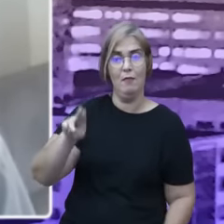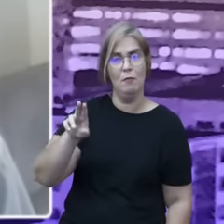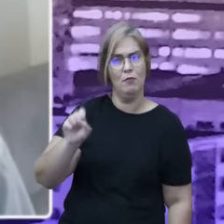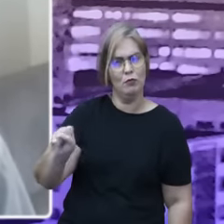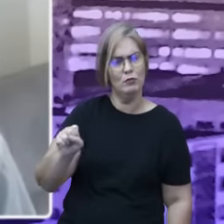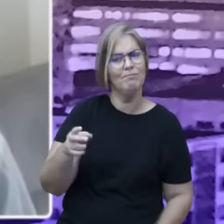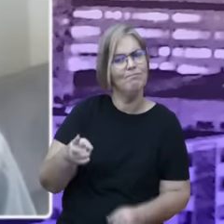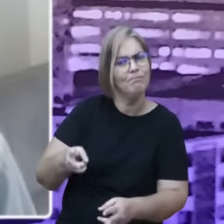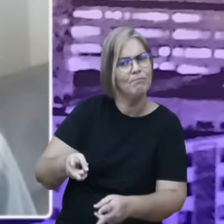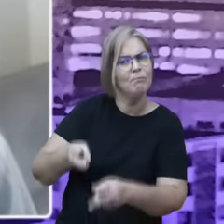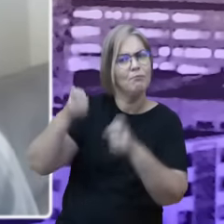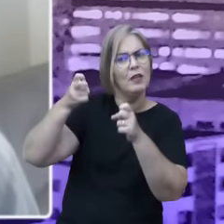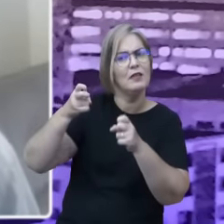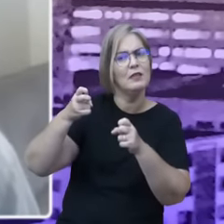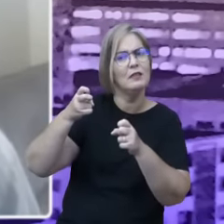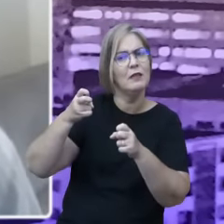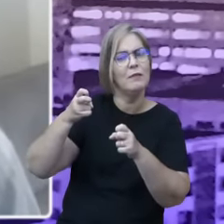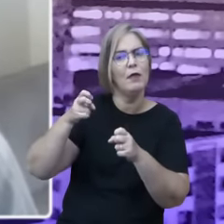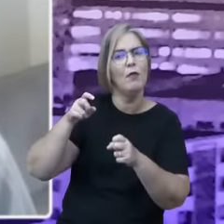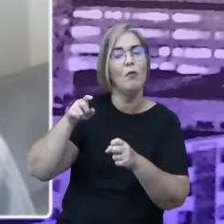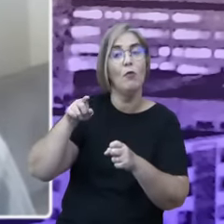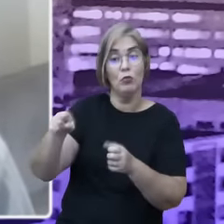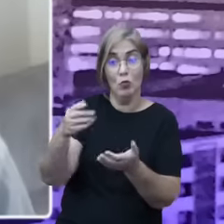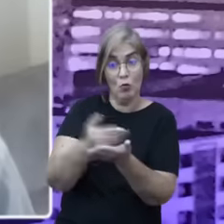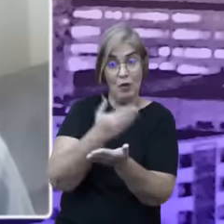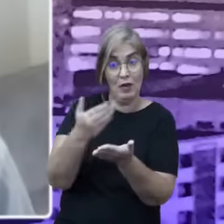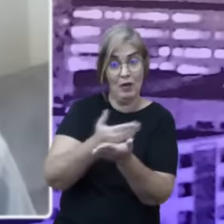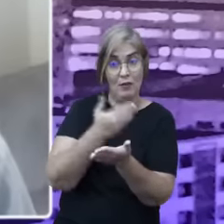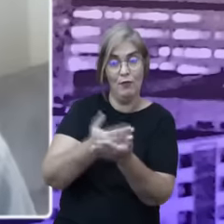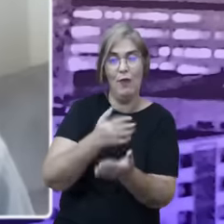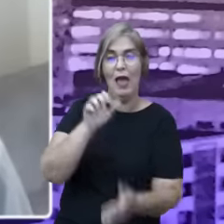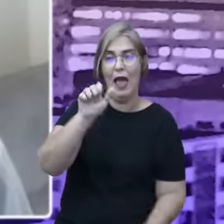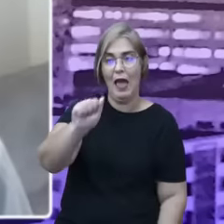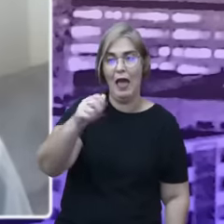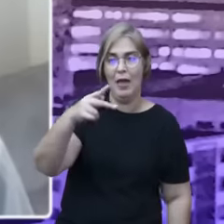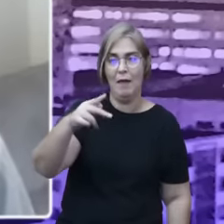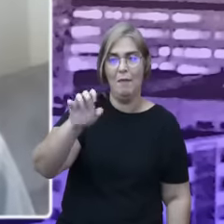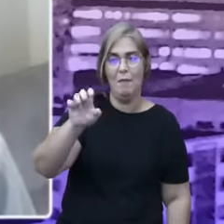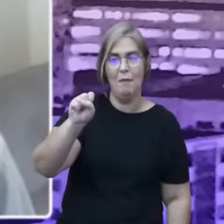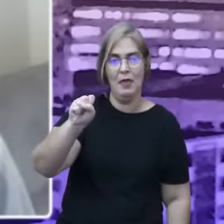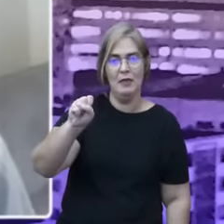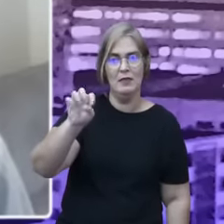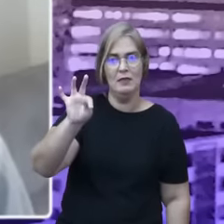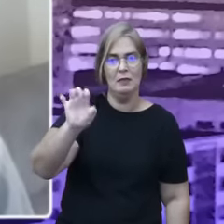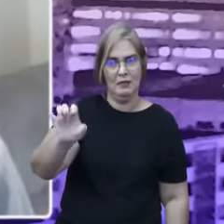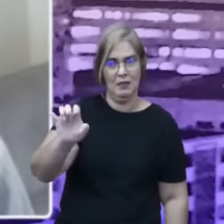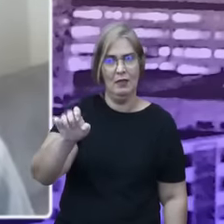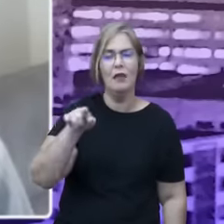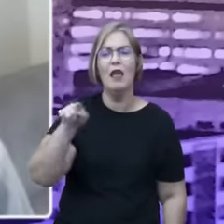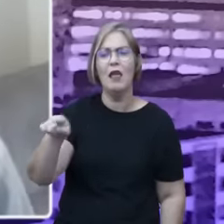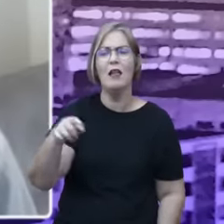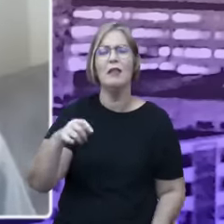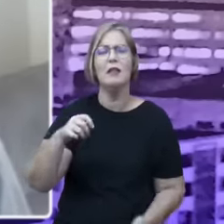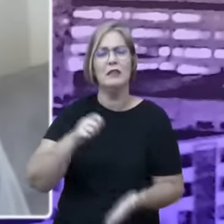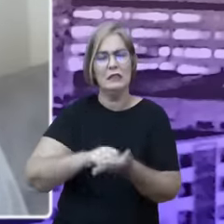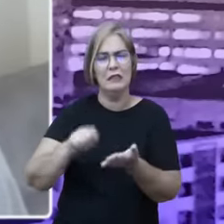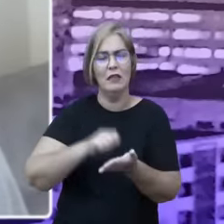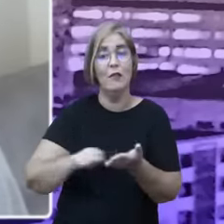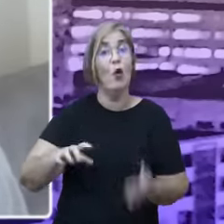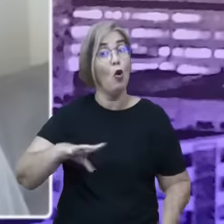compreensão de seu romance à peste quando escreveu: "Coragem! É agora que é preciso ter